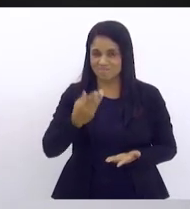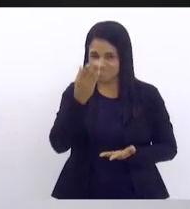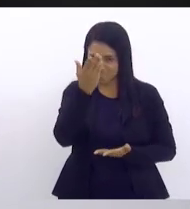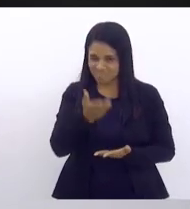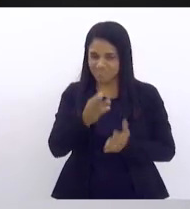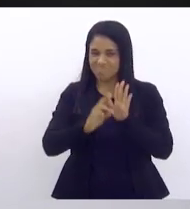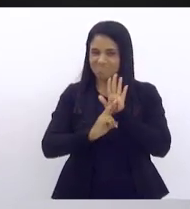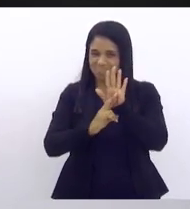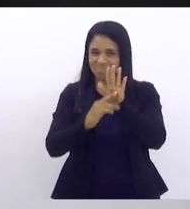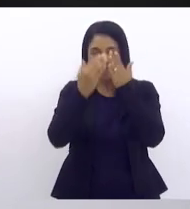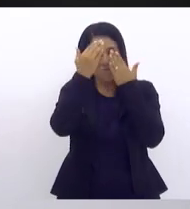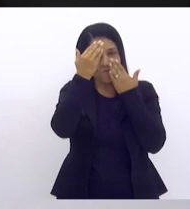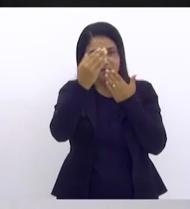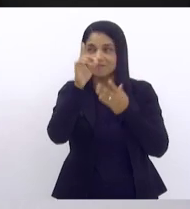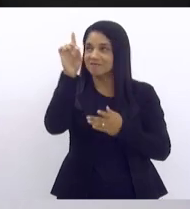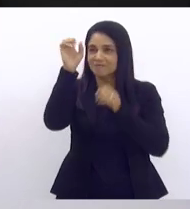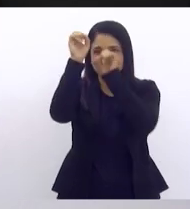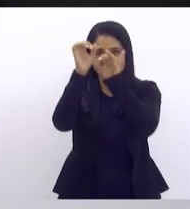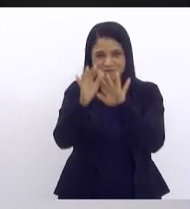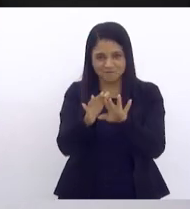obrigado. Deus te abençoe.